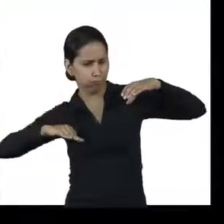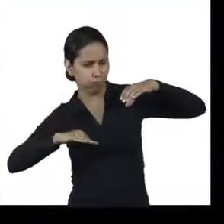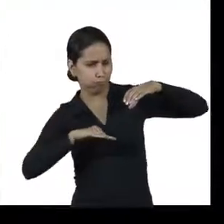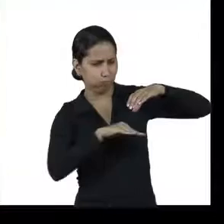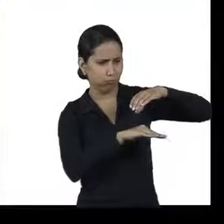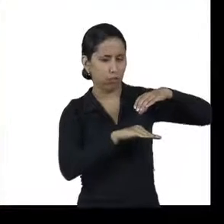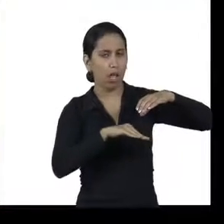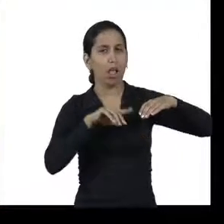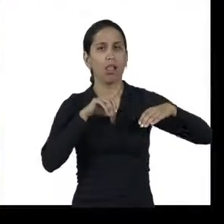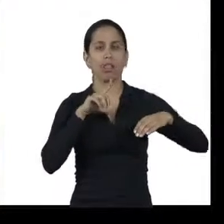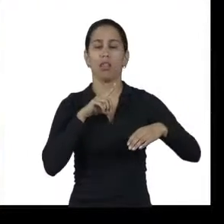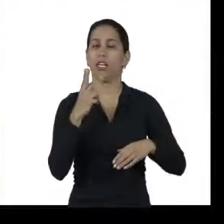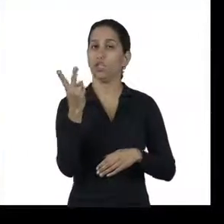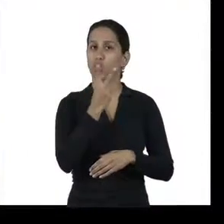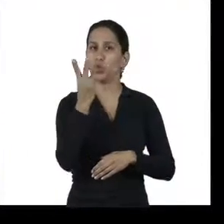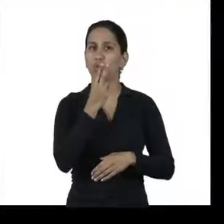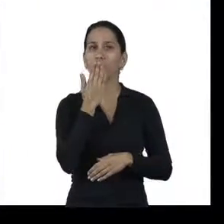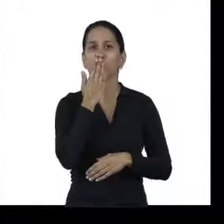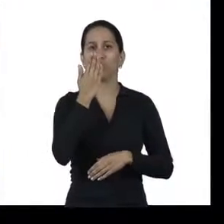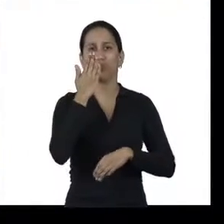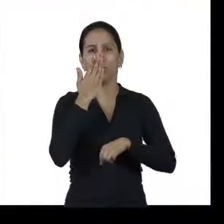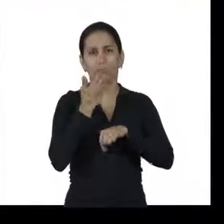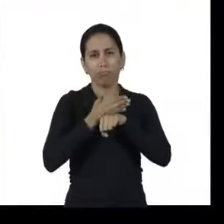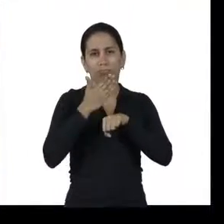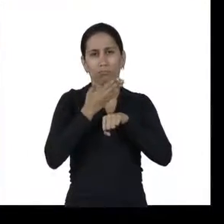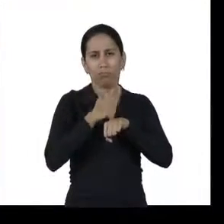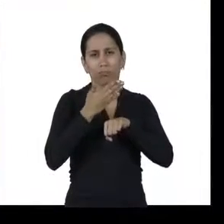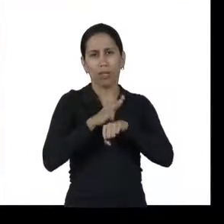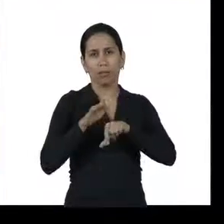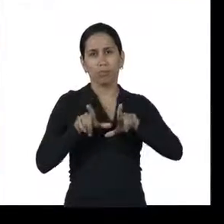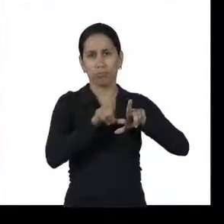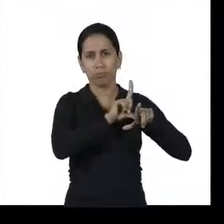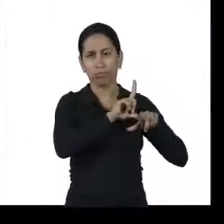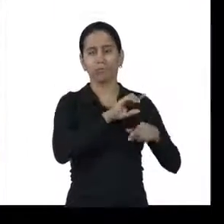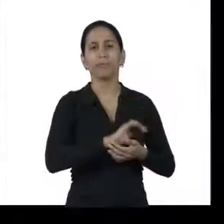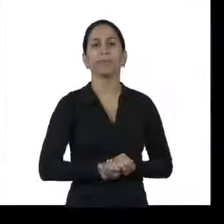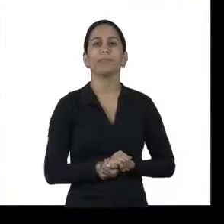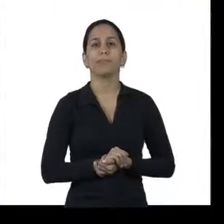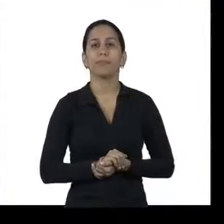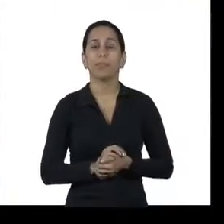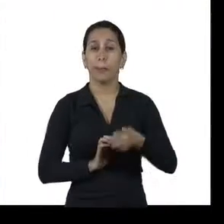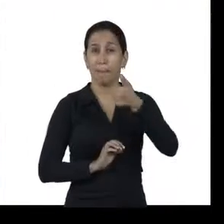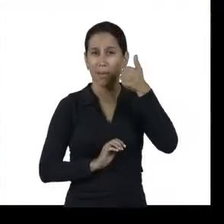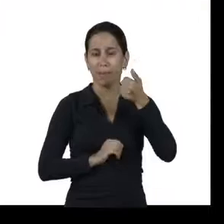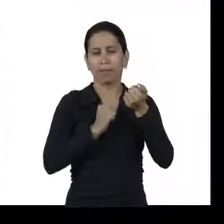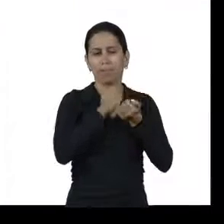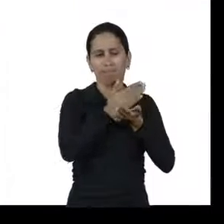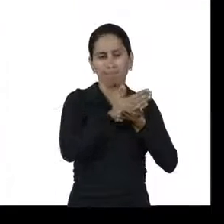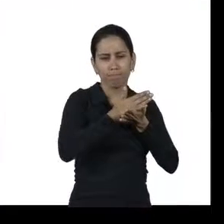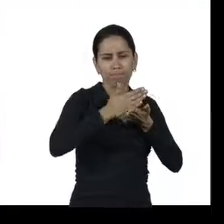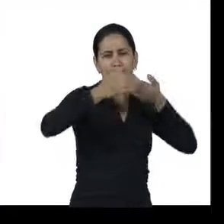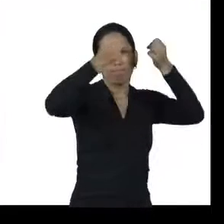por dois tipos de treinamento. O primeiro é introdutório e aborda o reconhecimento do